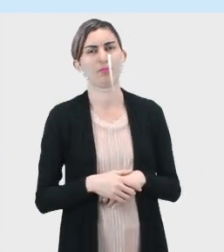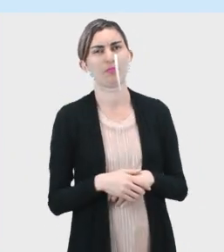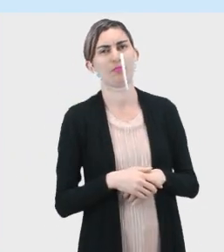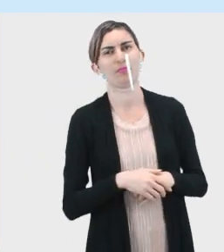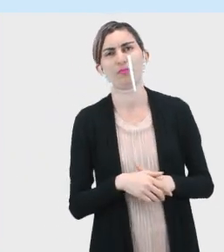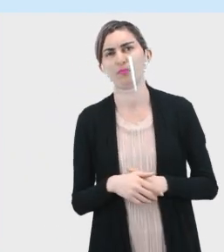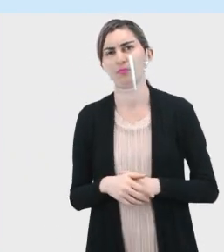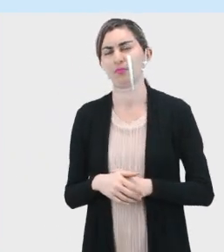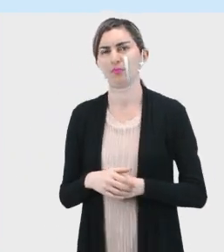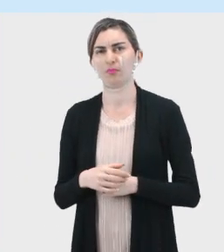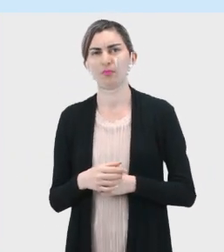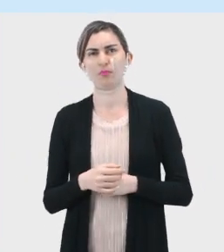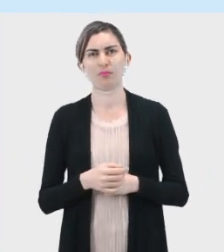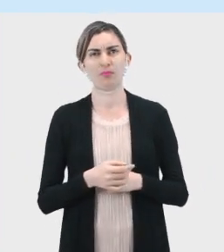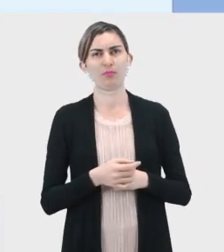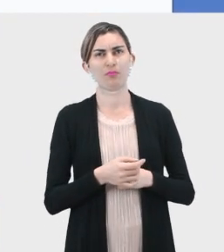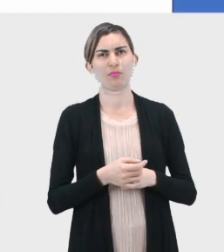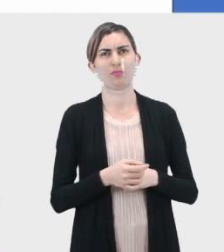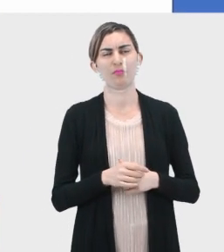lá.